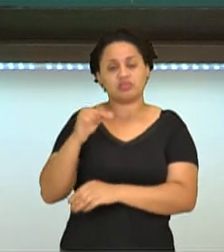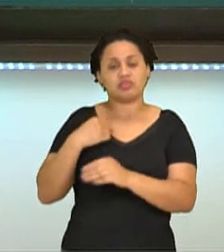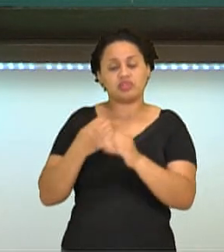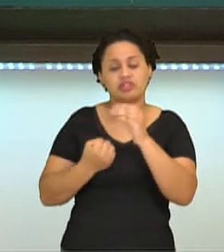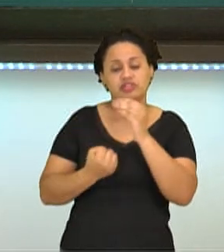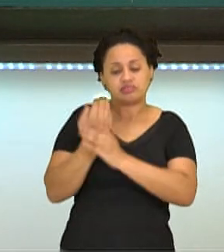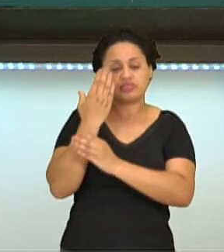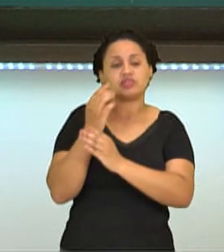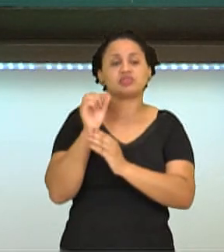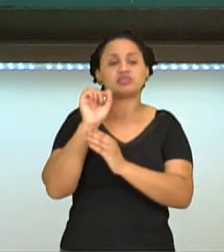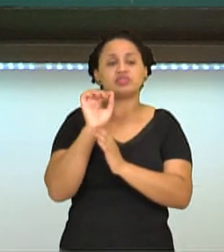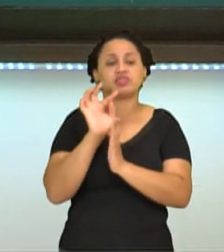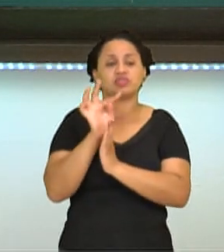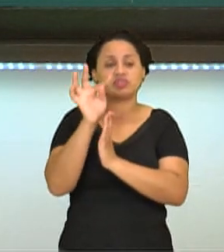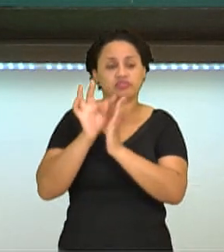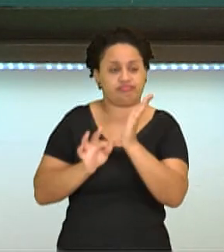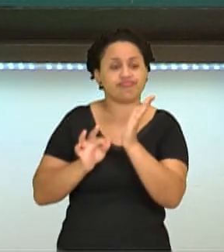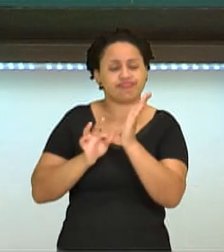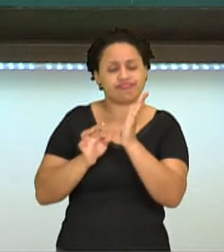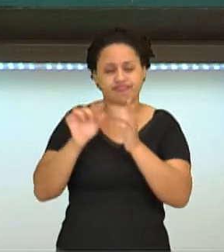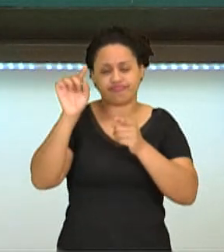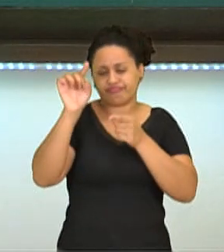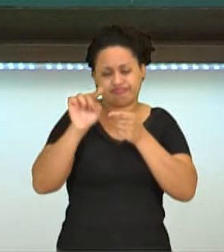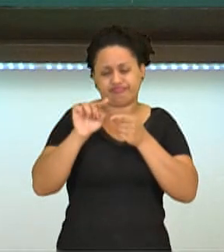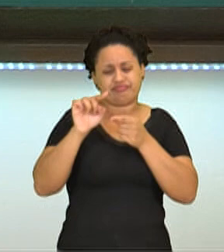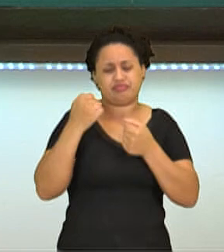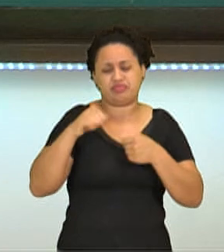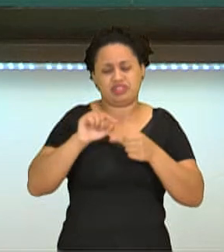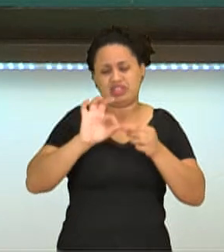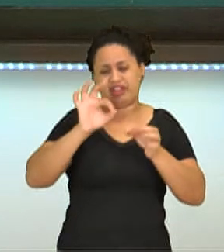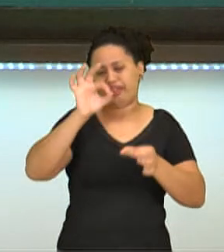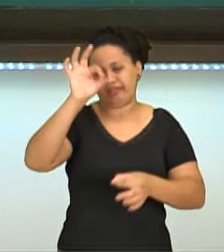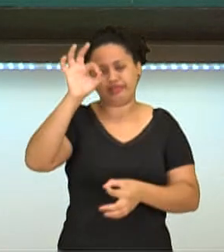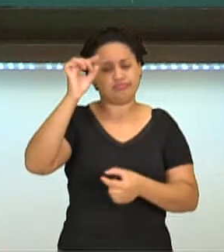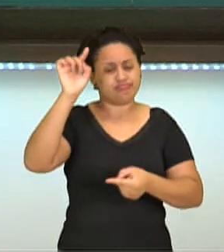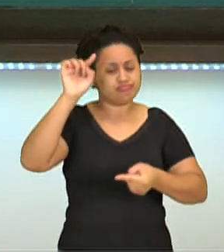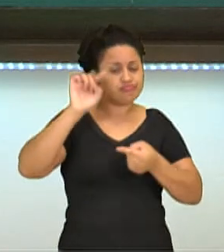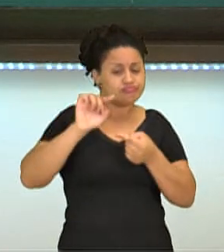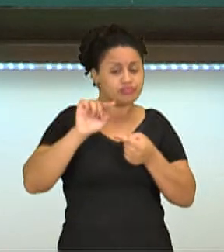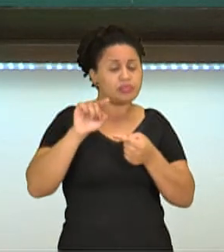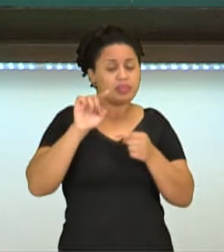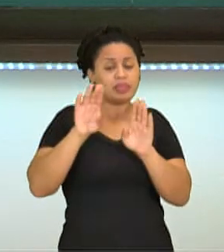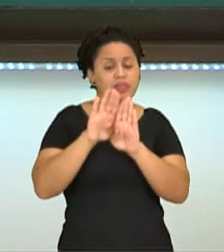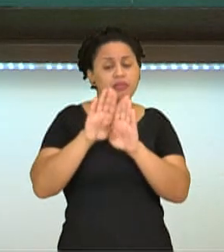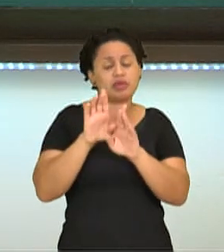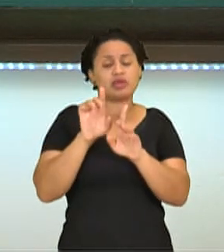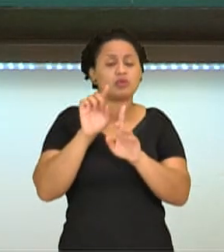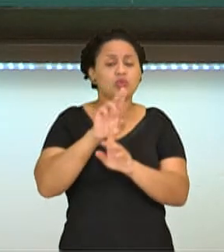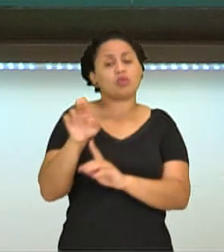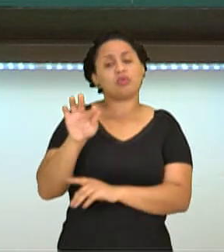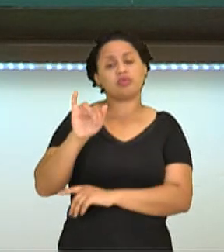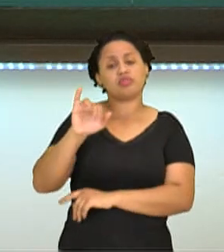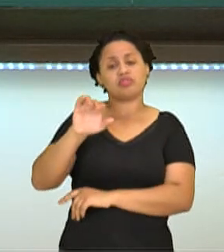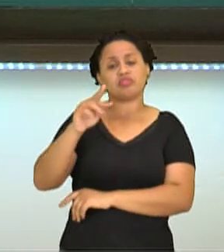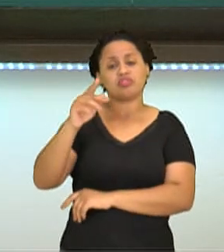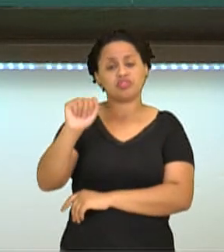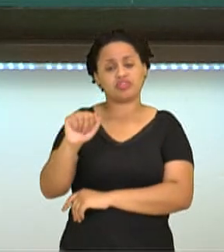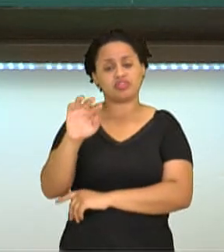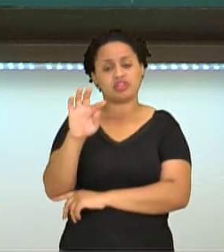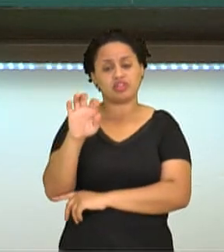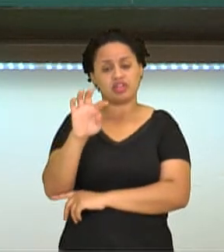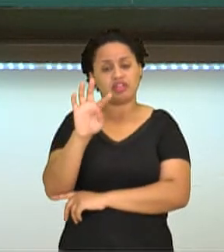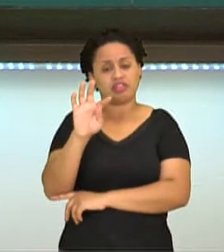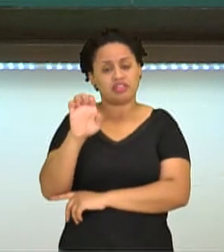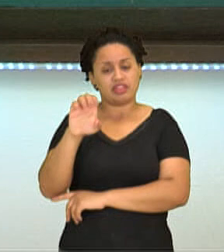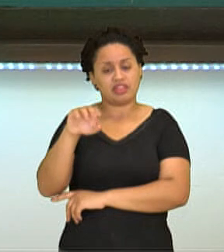produzindo, então, o nosso texto, que nada mais é do que uma ficha técnica simples,